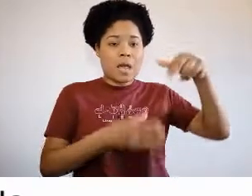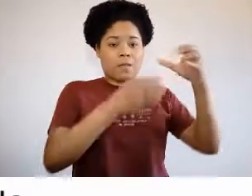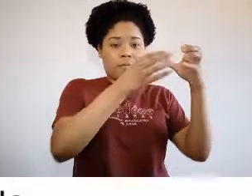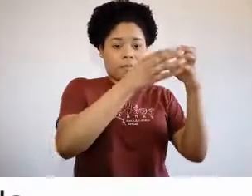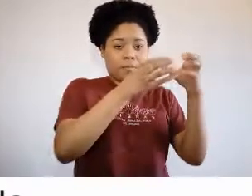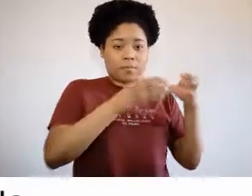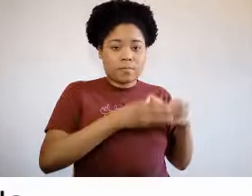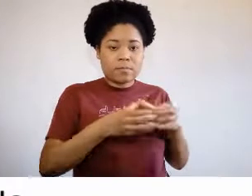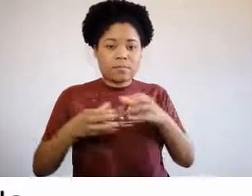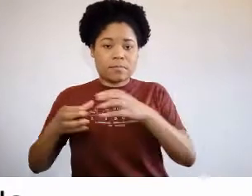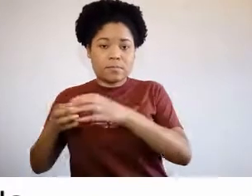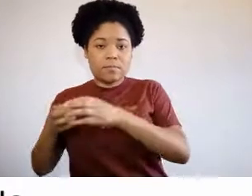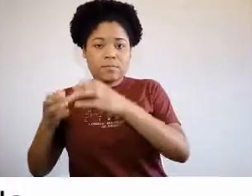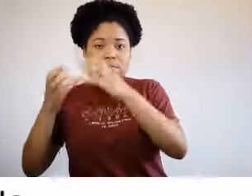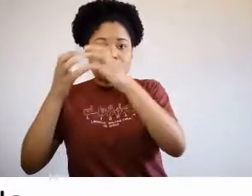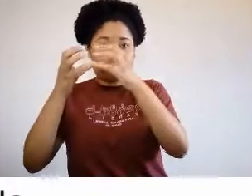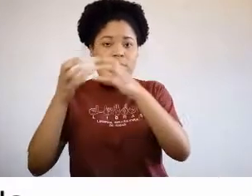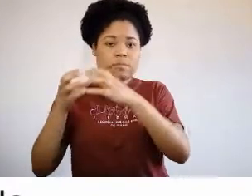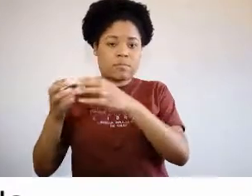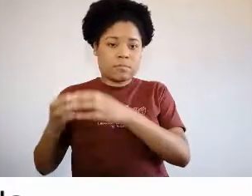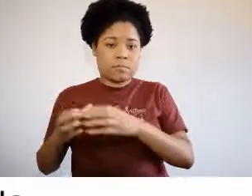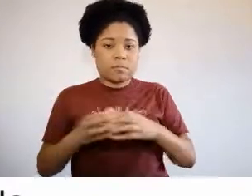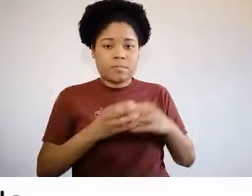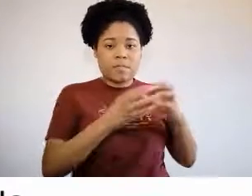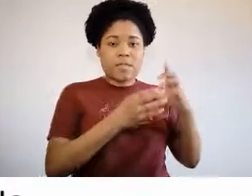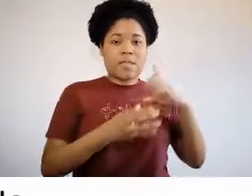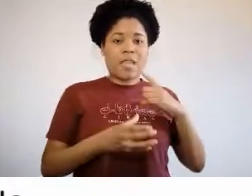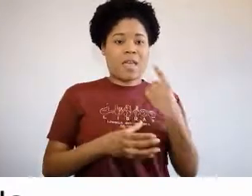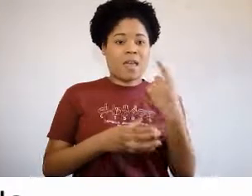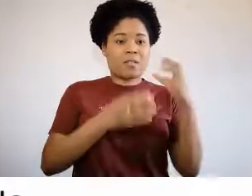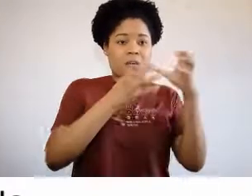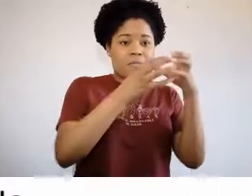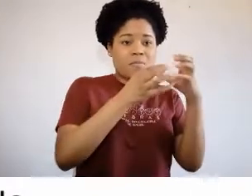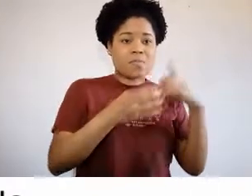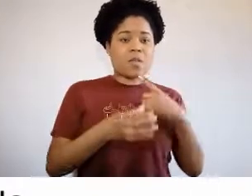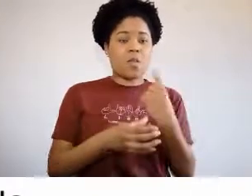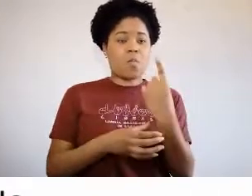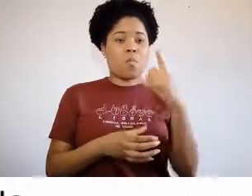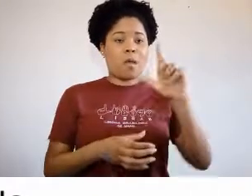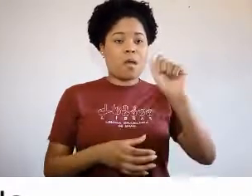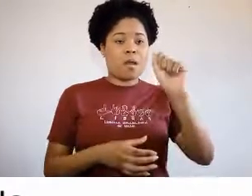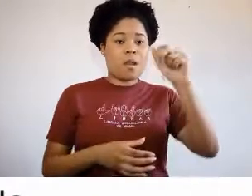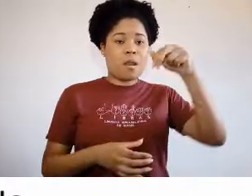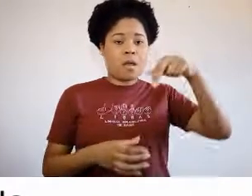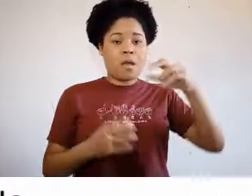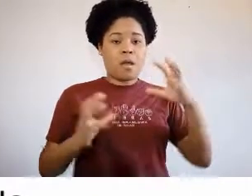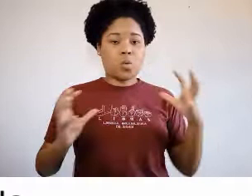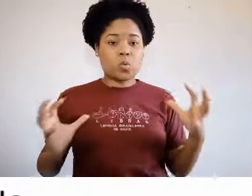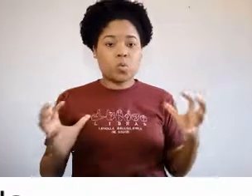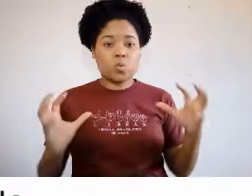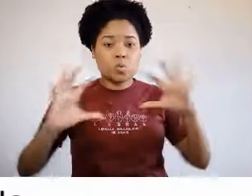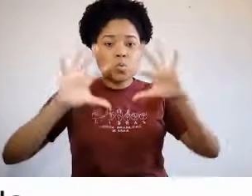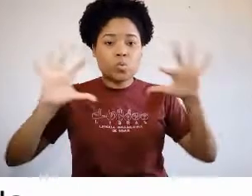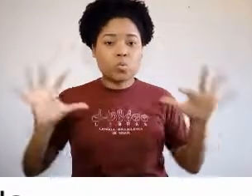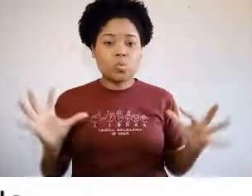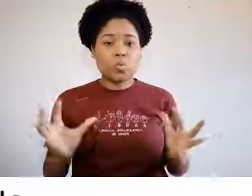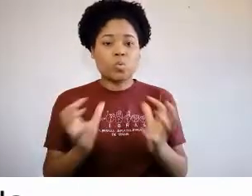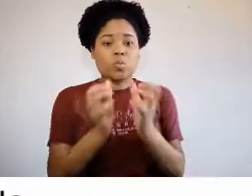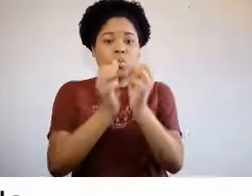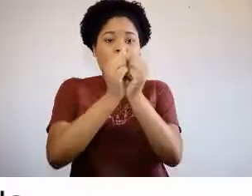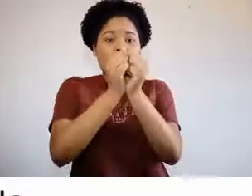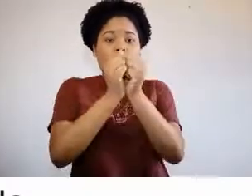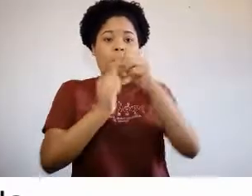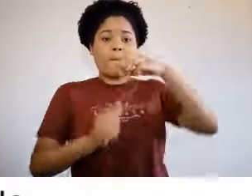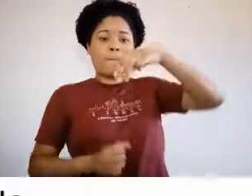LANs dentro de algumas salas, como se fossem laboratórios. Olha, cada laboratório tem uma rede LAN e a junção dessas